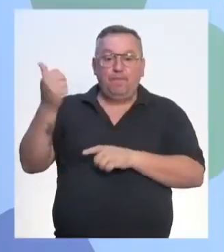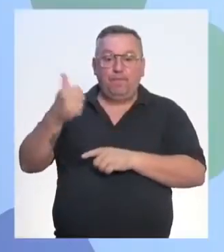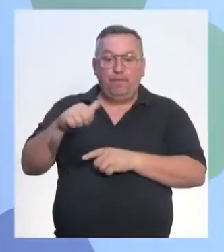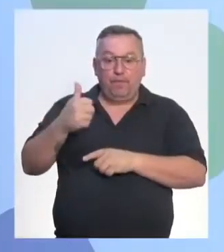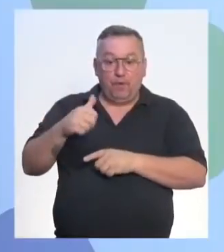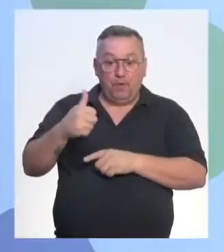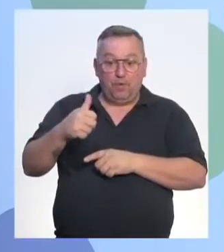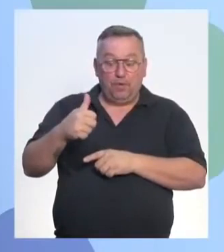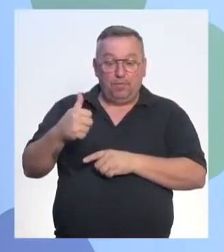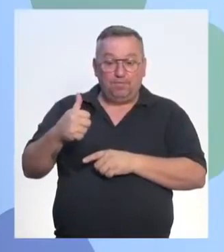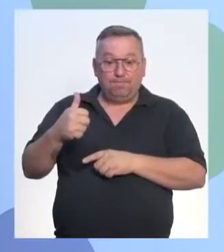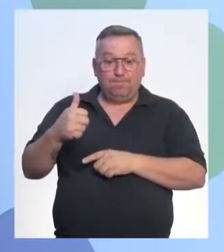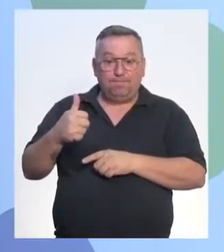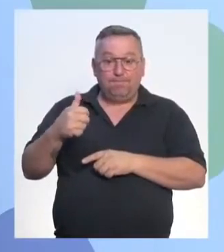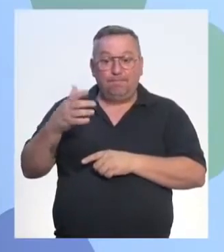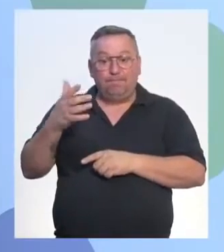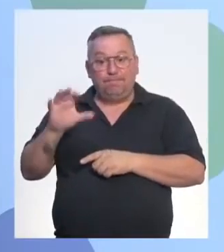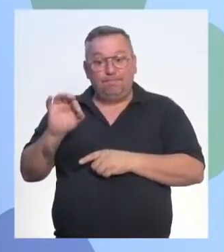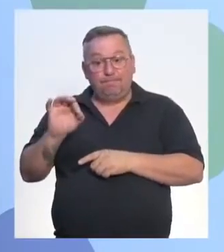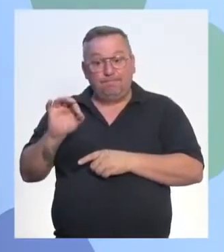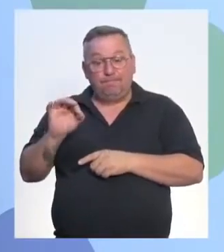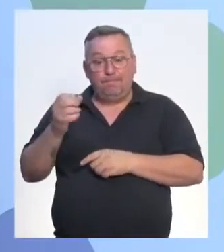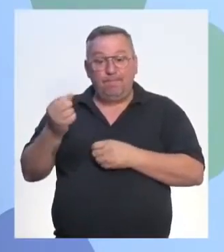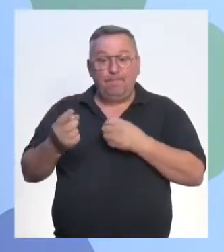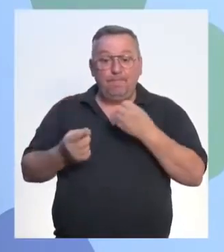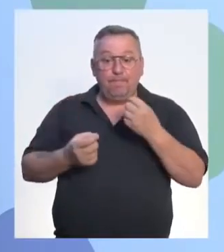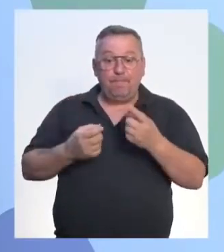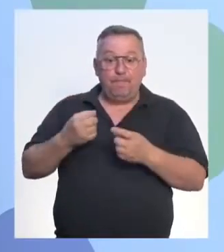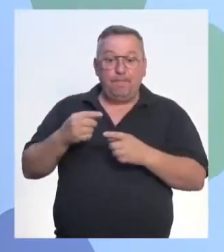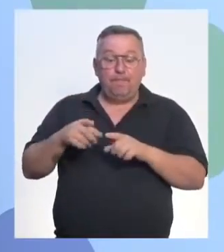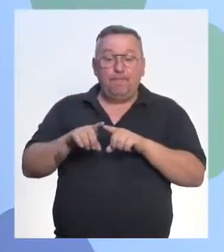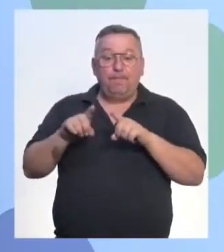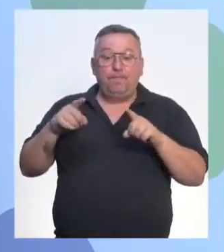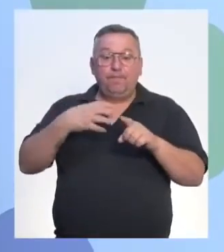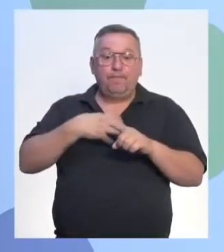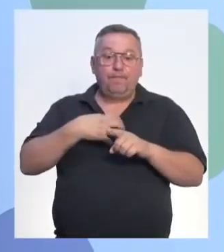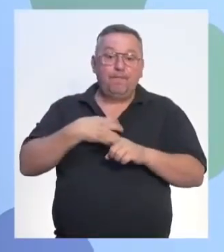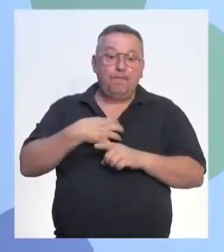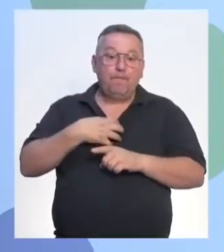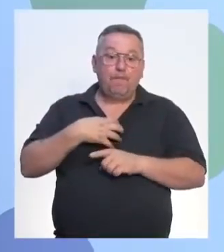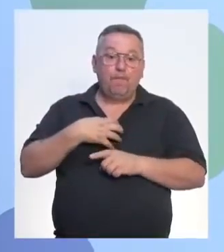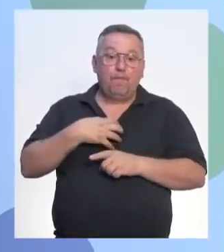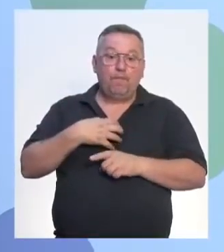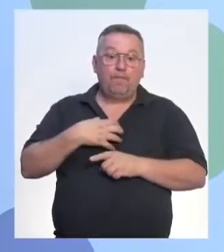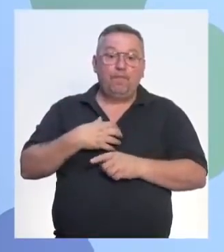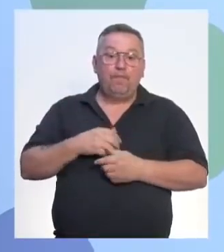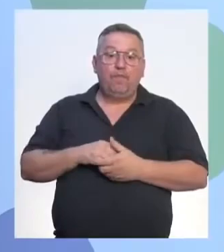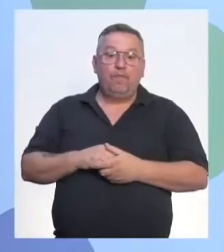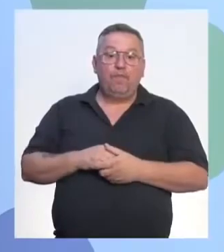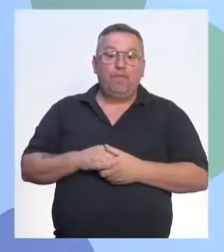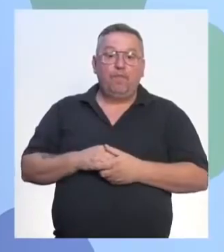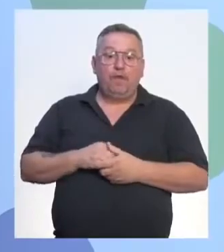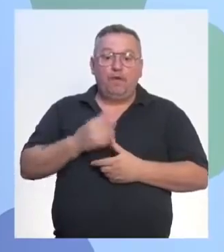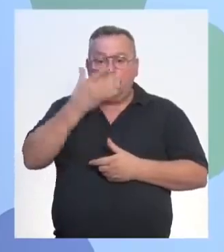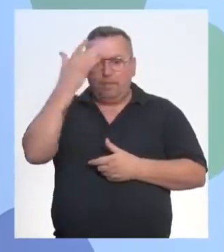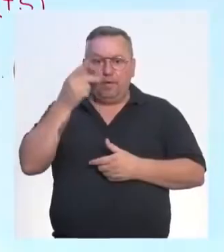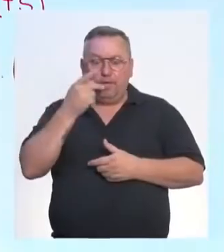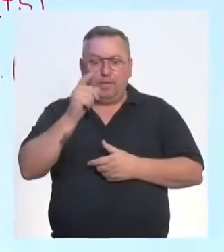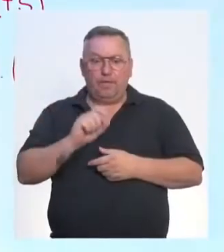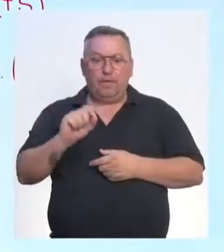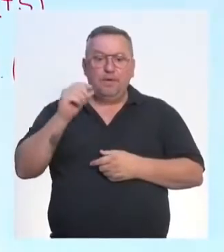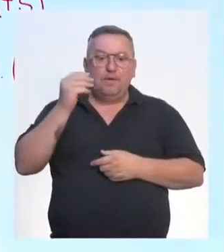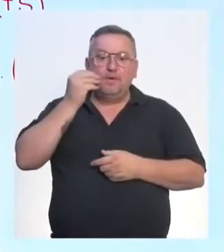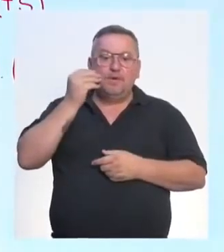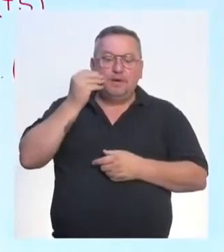aparece com certa frequência, também o 10 aparece com alguma frequência, de maneira geral é isso. O que o pessoal manda aí, Jonas? Vamos